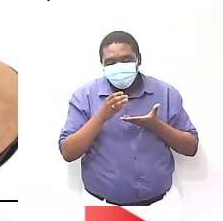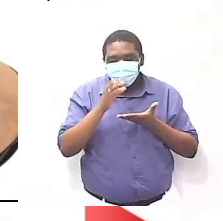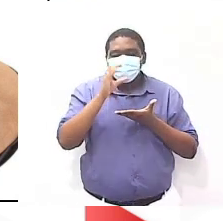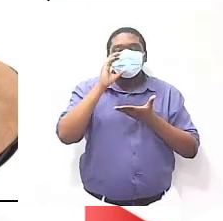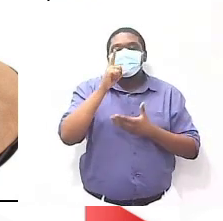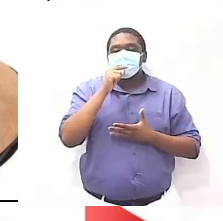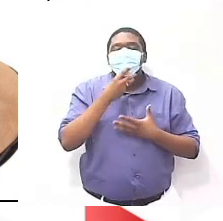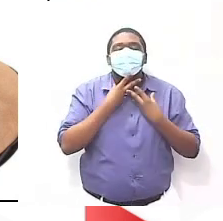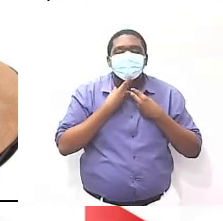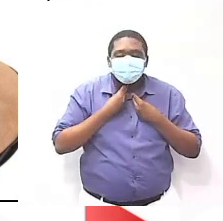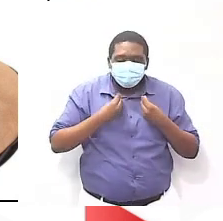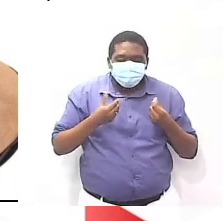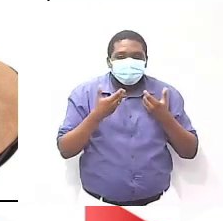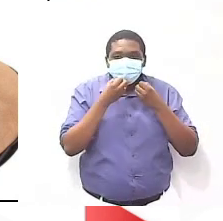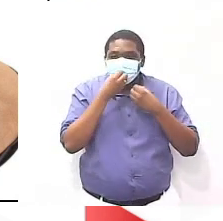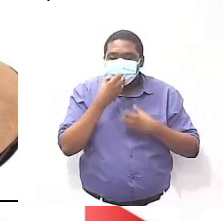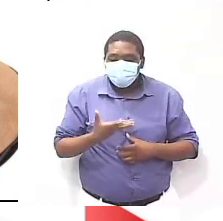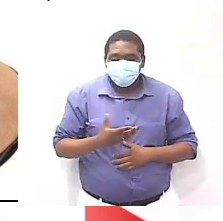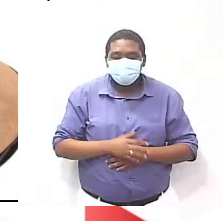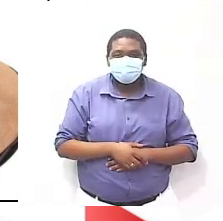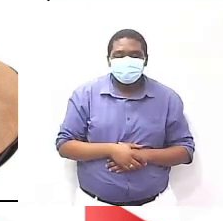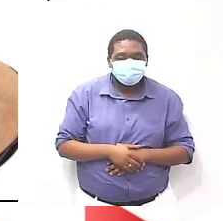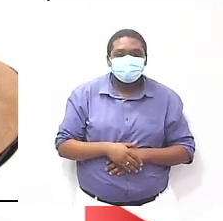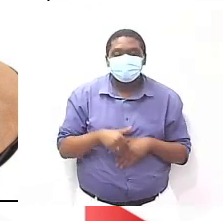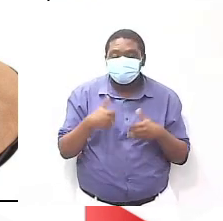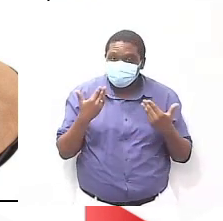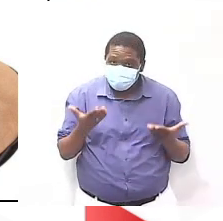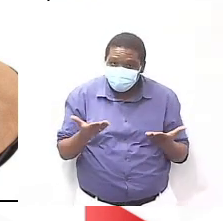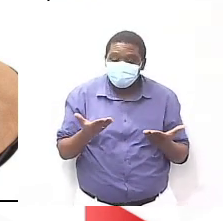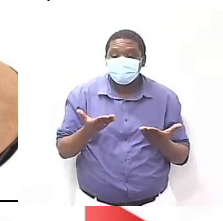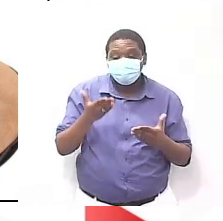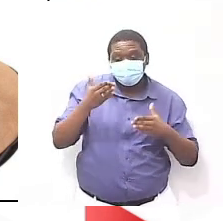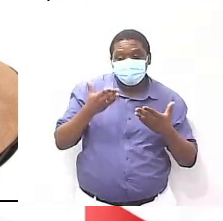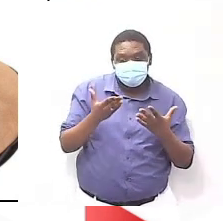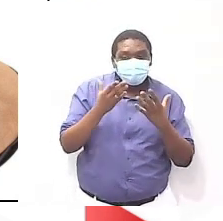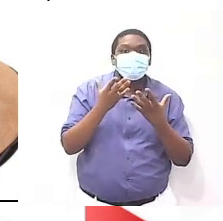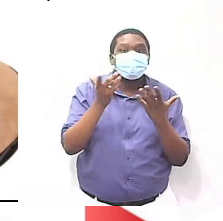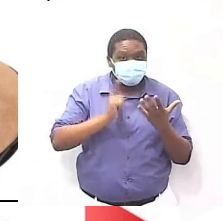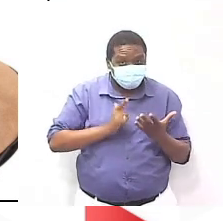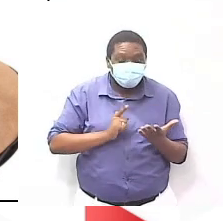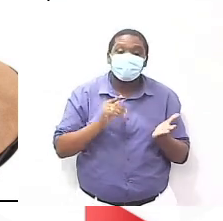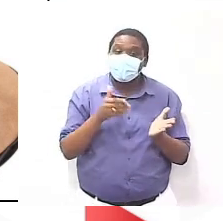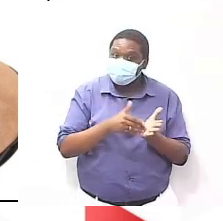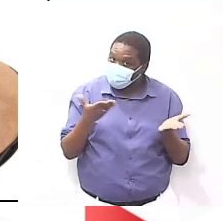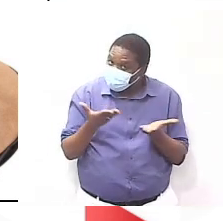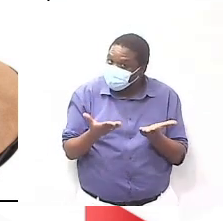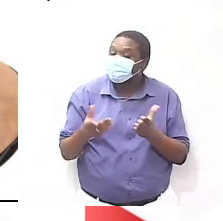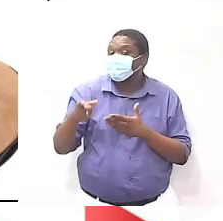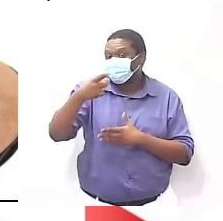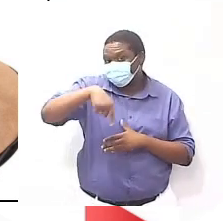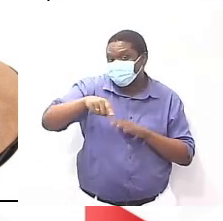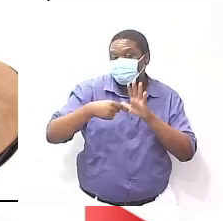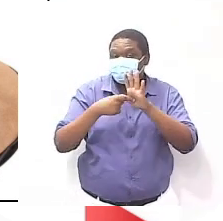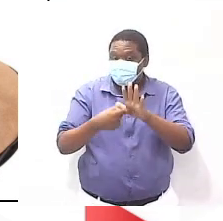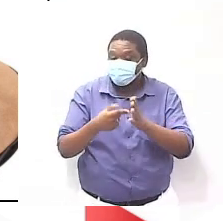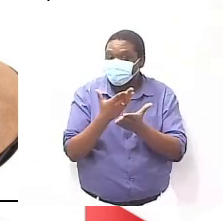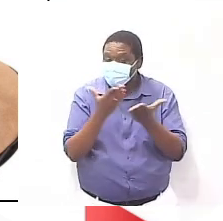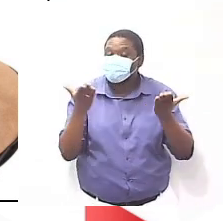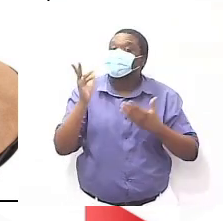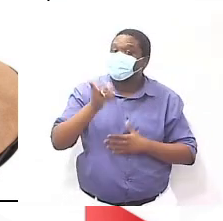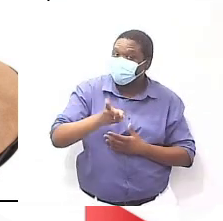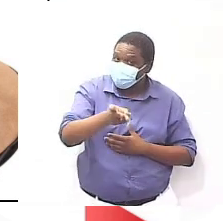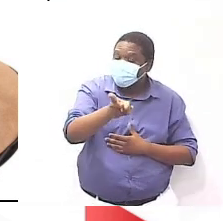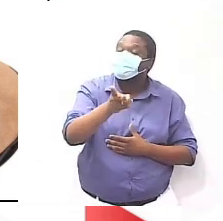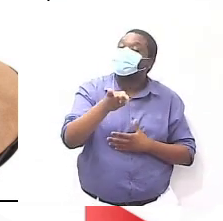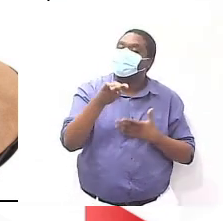mais novo, não é couro, é um material mais sintético, mas ainda existe para mostrar a vocês que eles não morreram